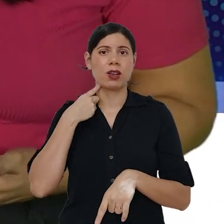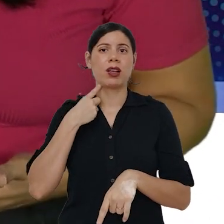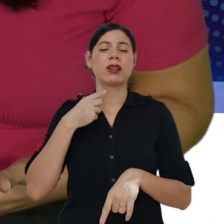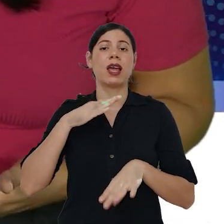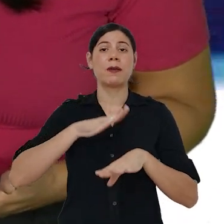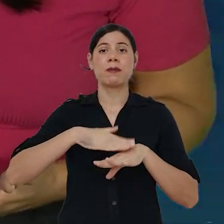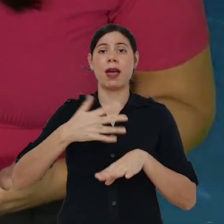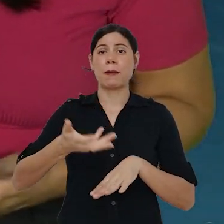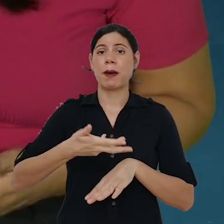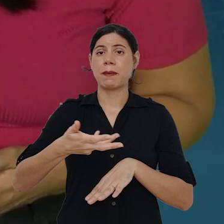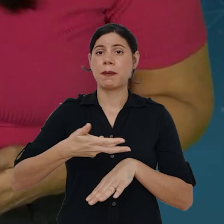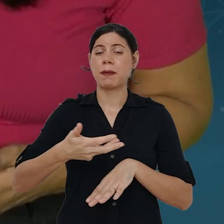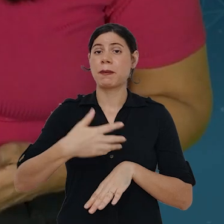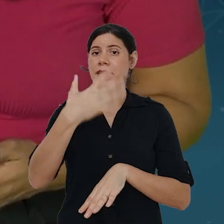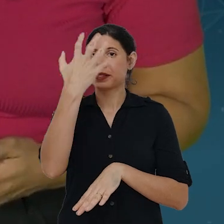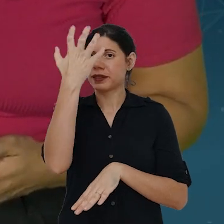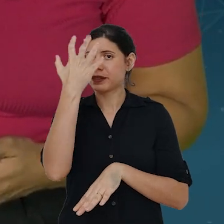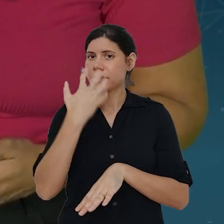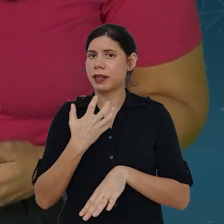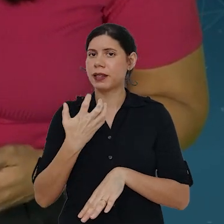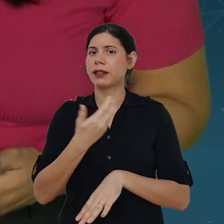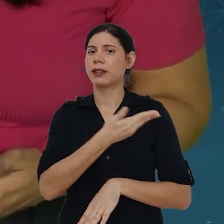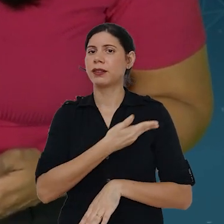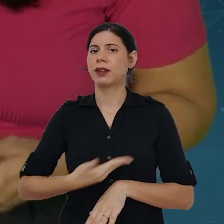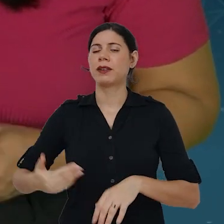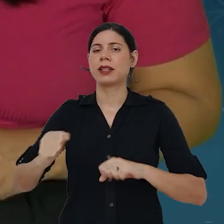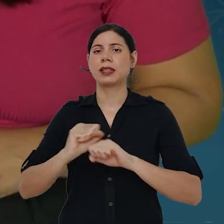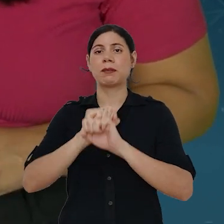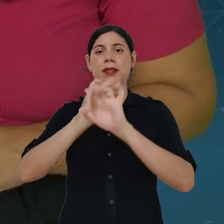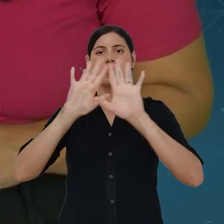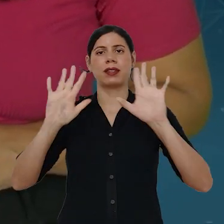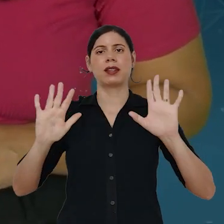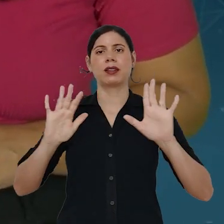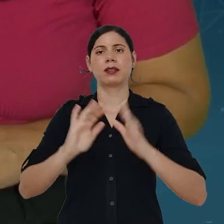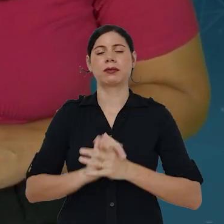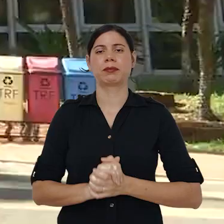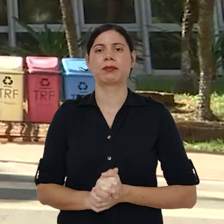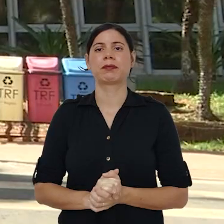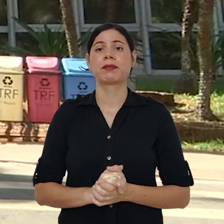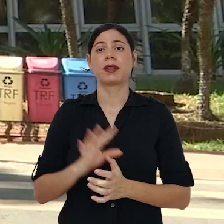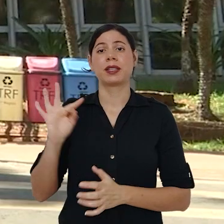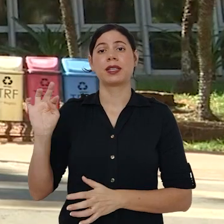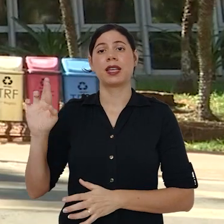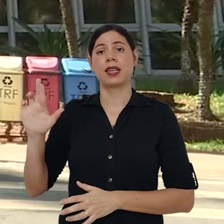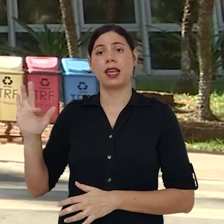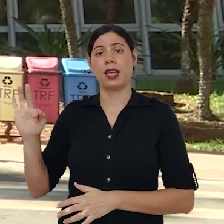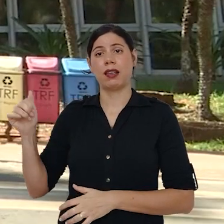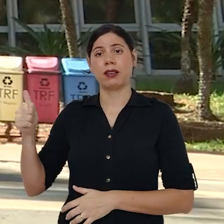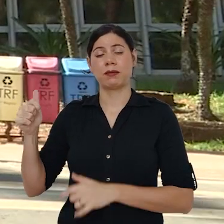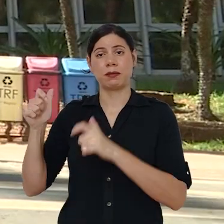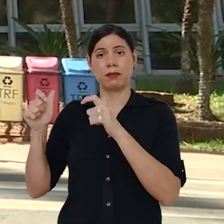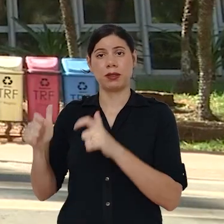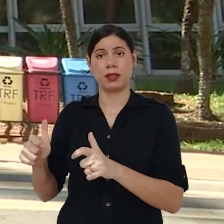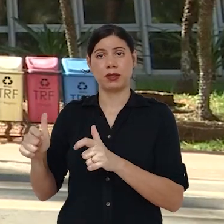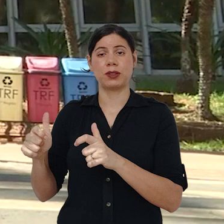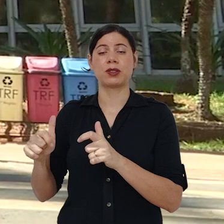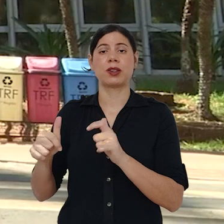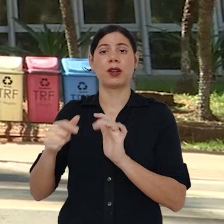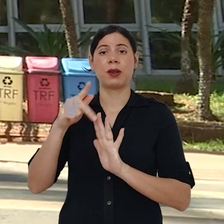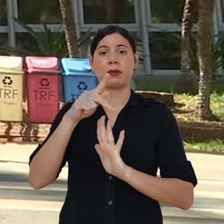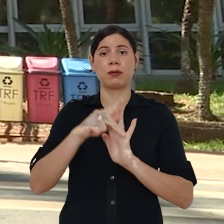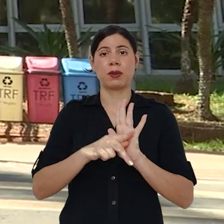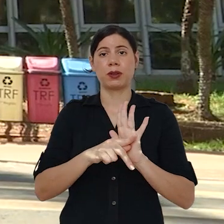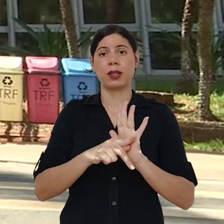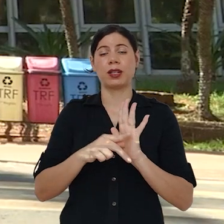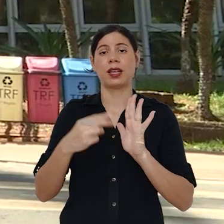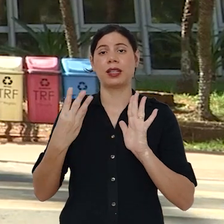produtividade, celeridade, governança e transparência nos processos. No TRF da Primeira Região, a Portaria